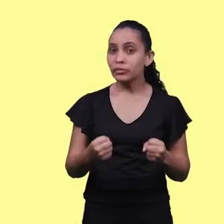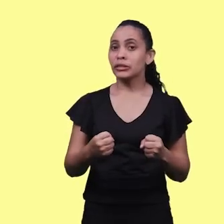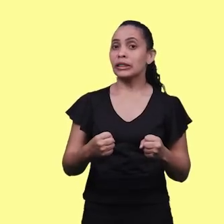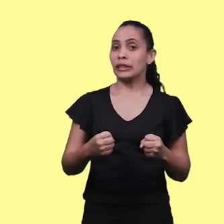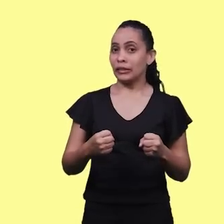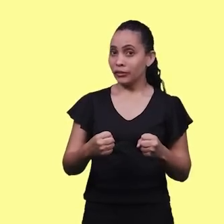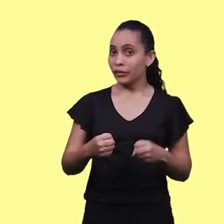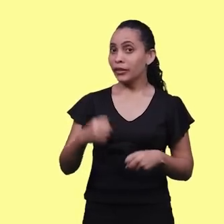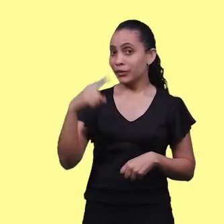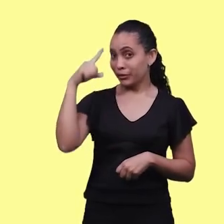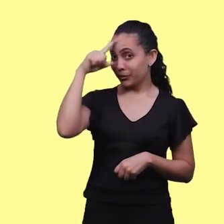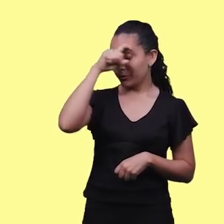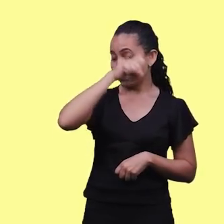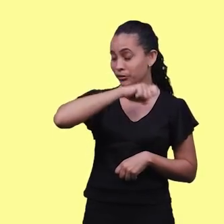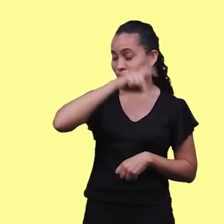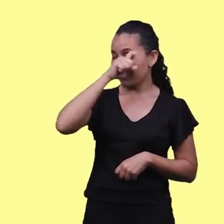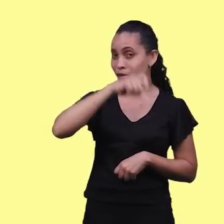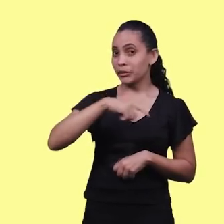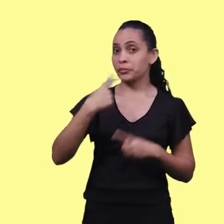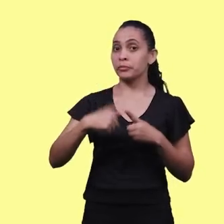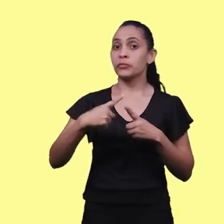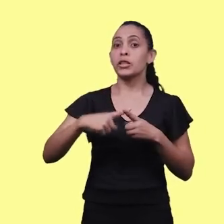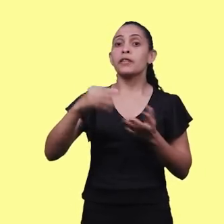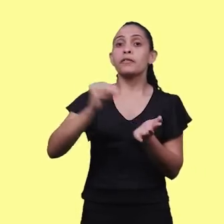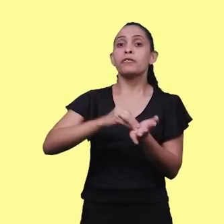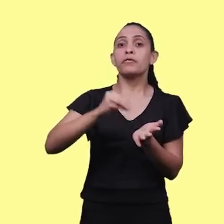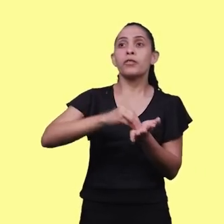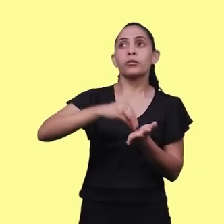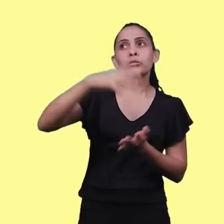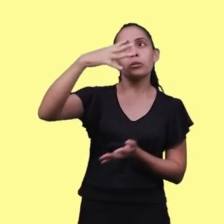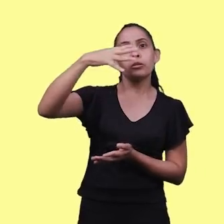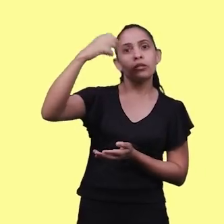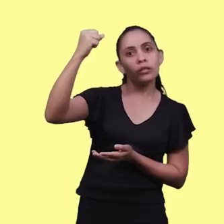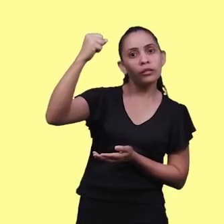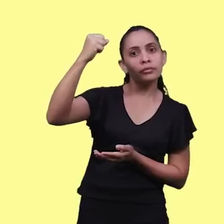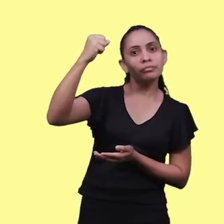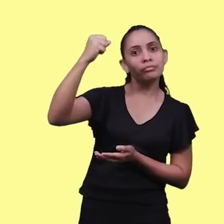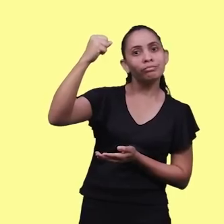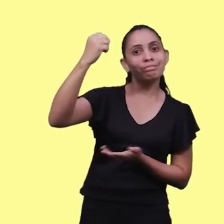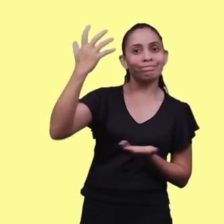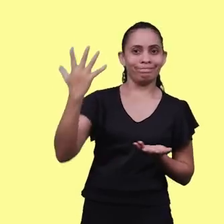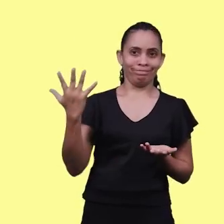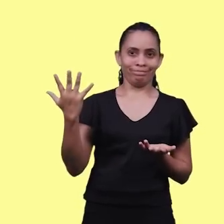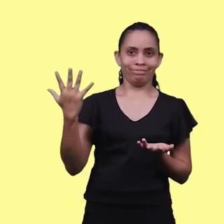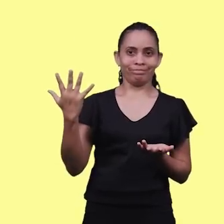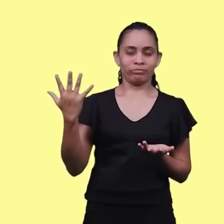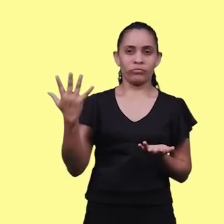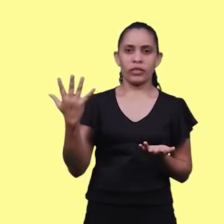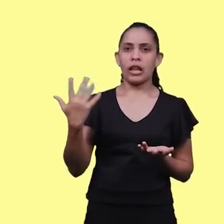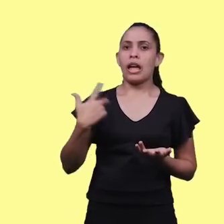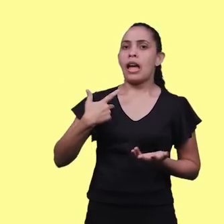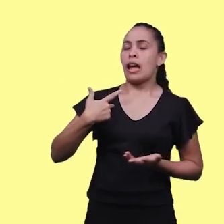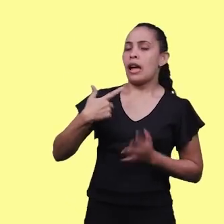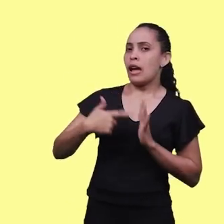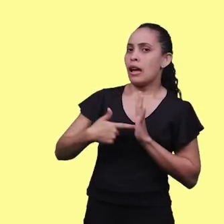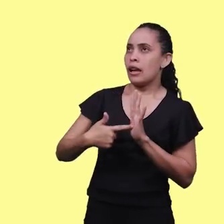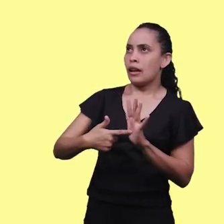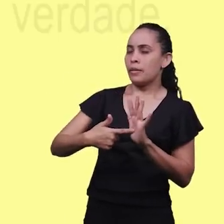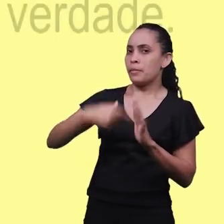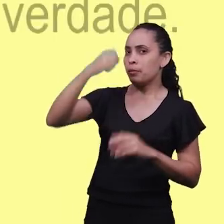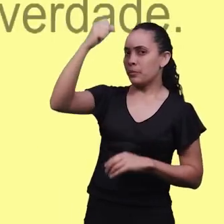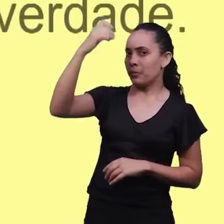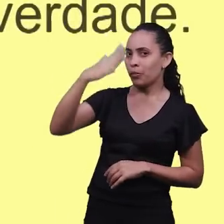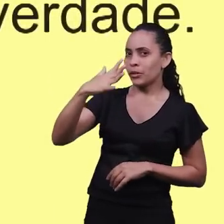ali difíceis porque não tinha a presença da luz. E a presença da luz, ela revela